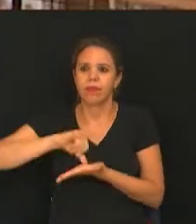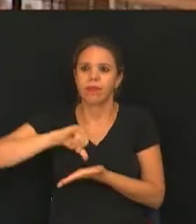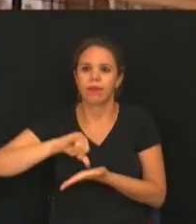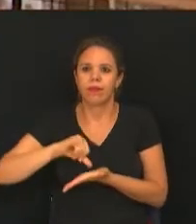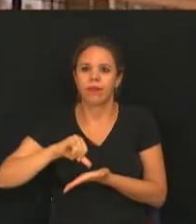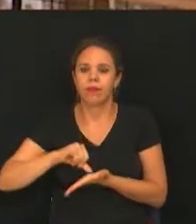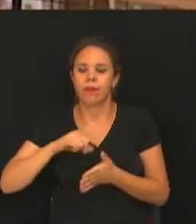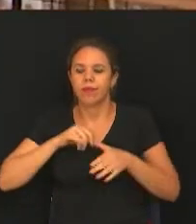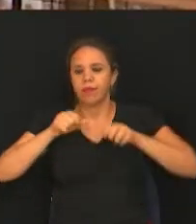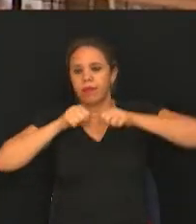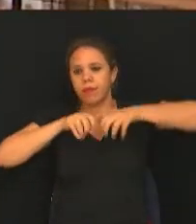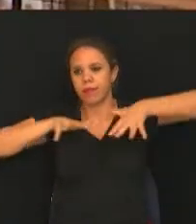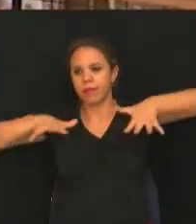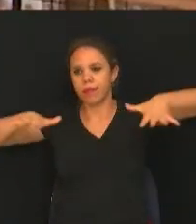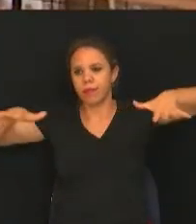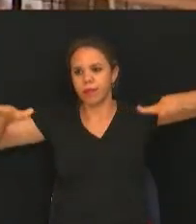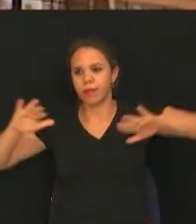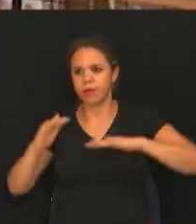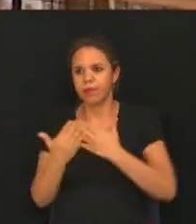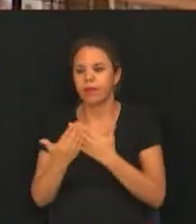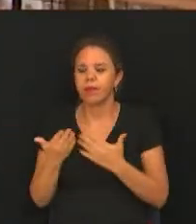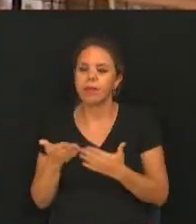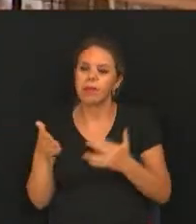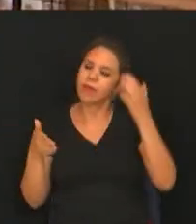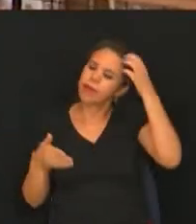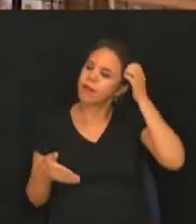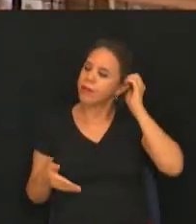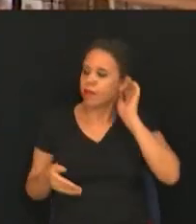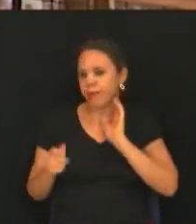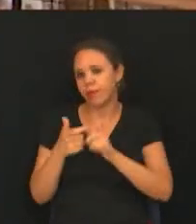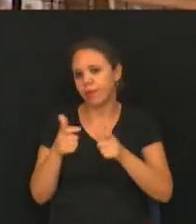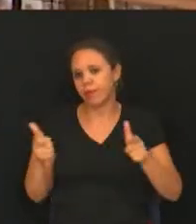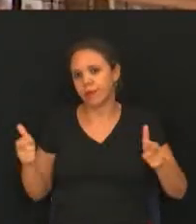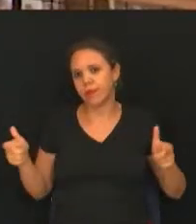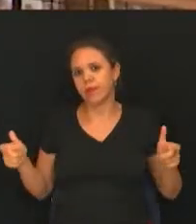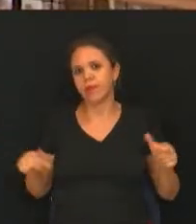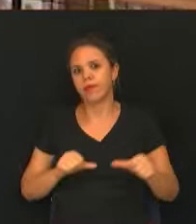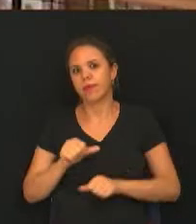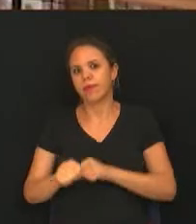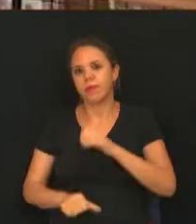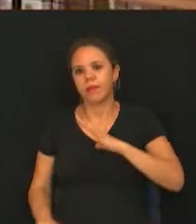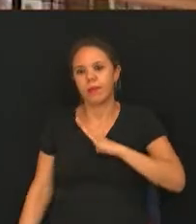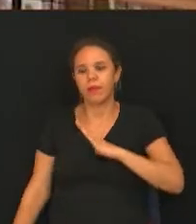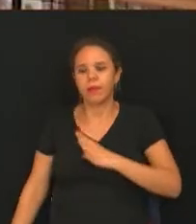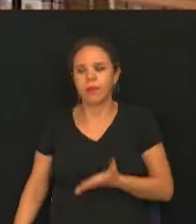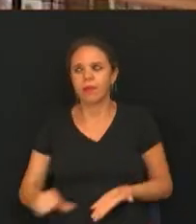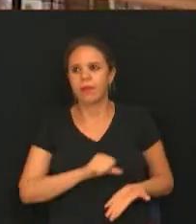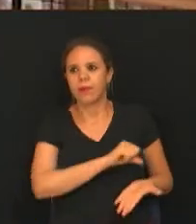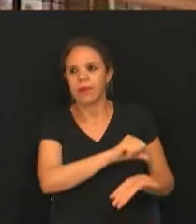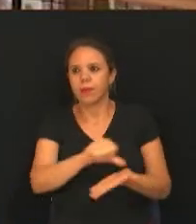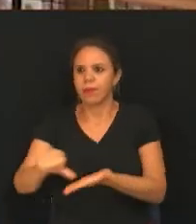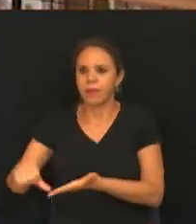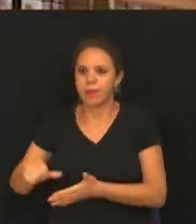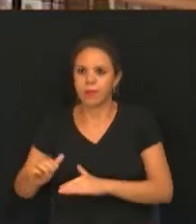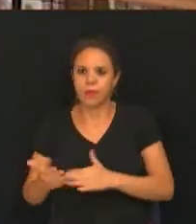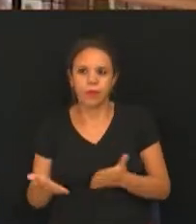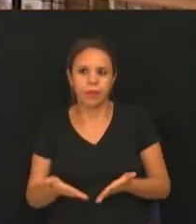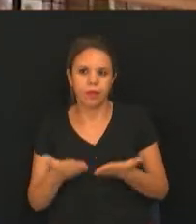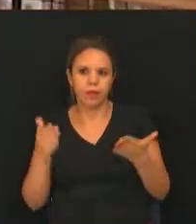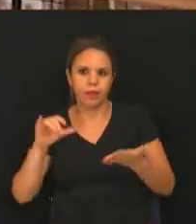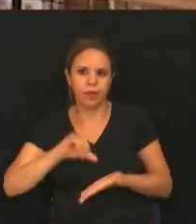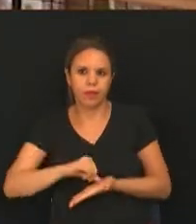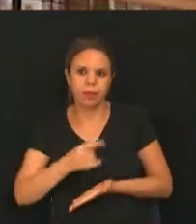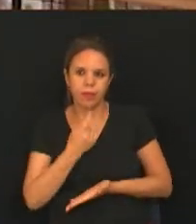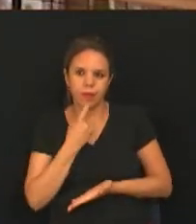sabe que o centro é que dá início e aí os outros bairros vão se formando nas regiões periféricas. E aqui no centro de Campinas